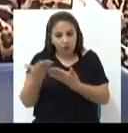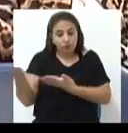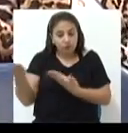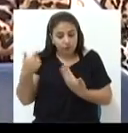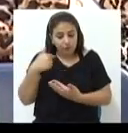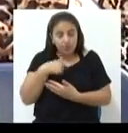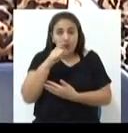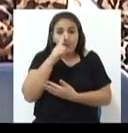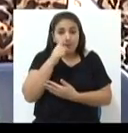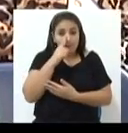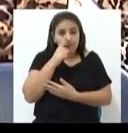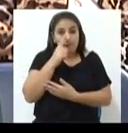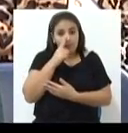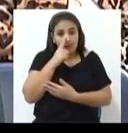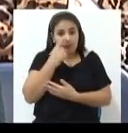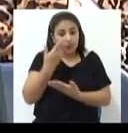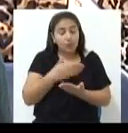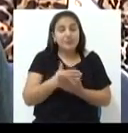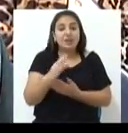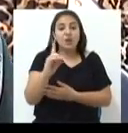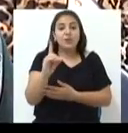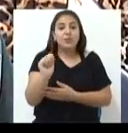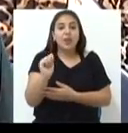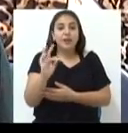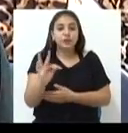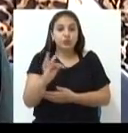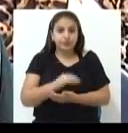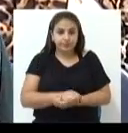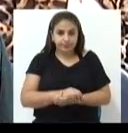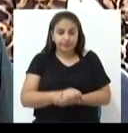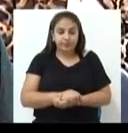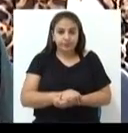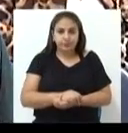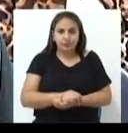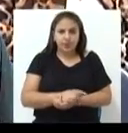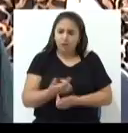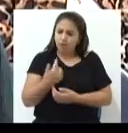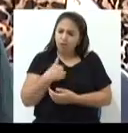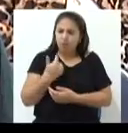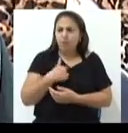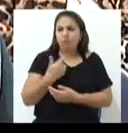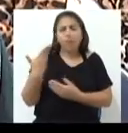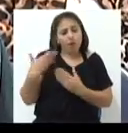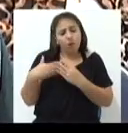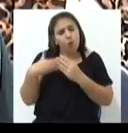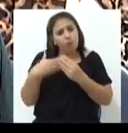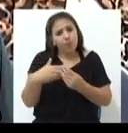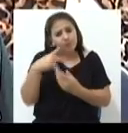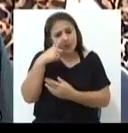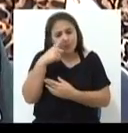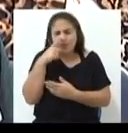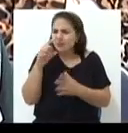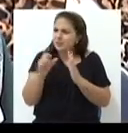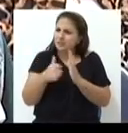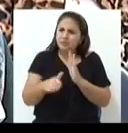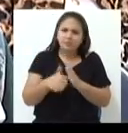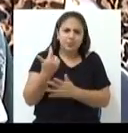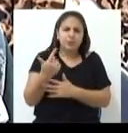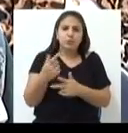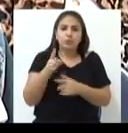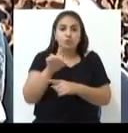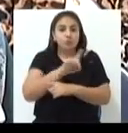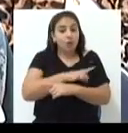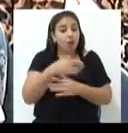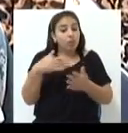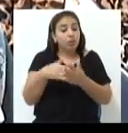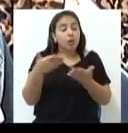mãe, que ia começar o DAT, né? E daí eu acompanhei ele desde o primeiro dia e estou até hoje. E